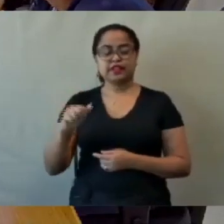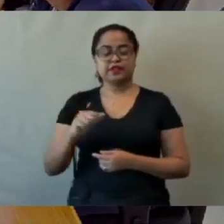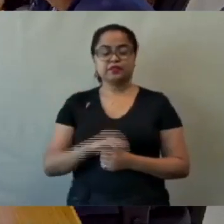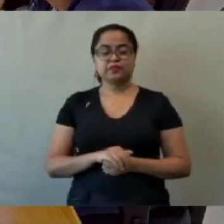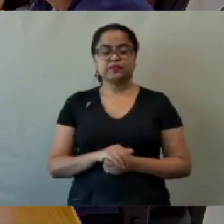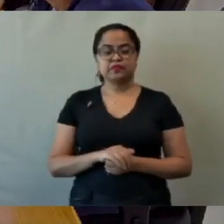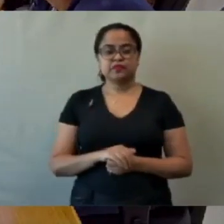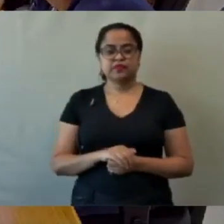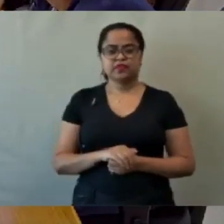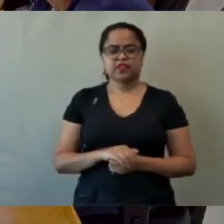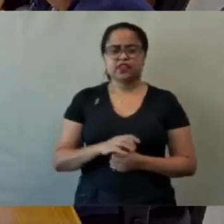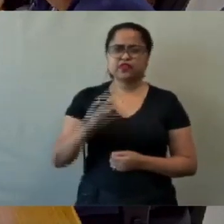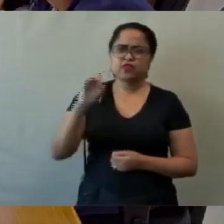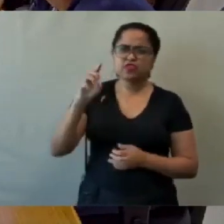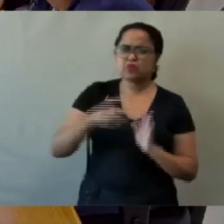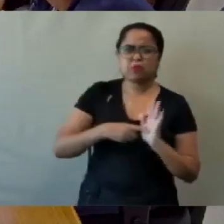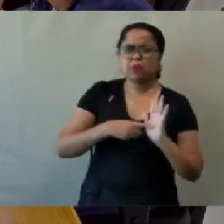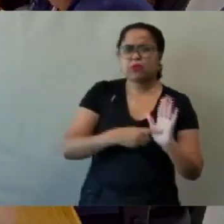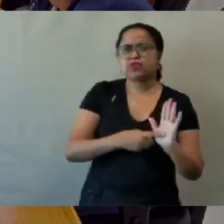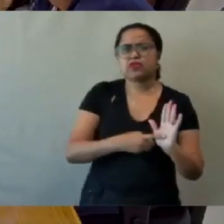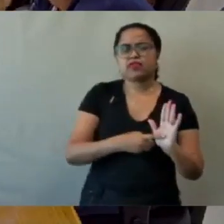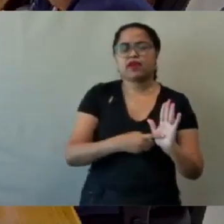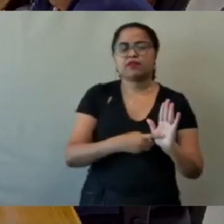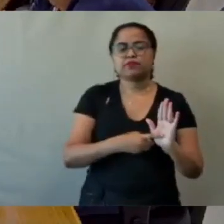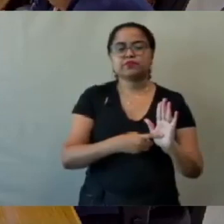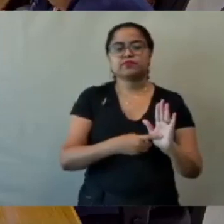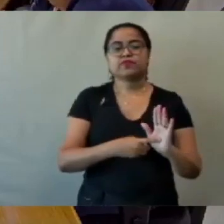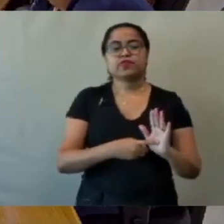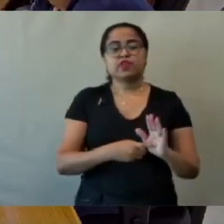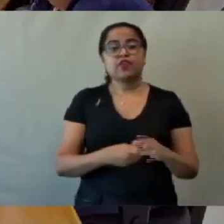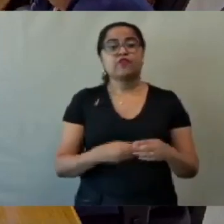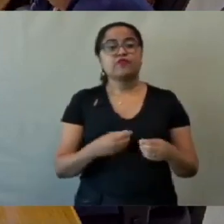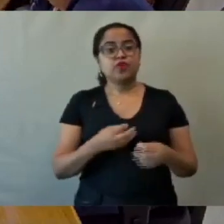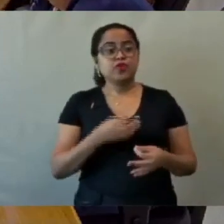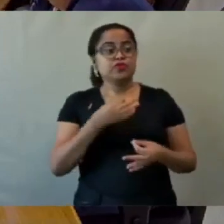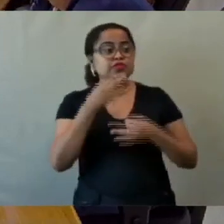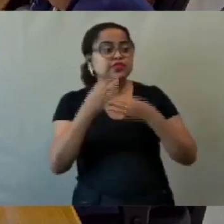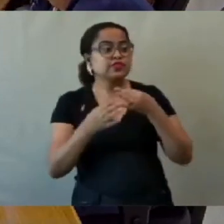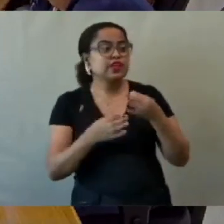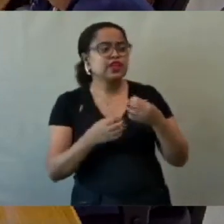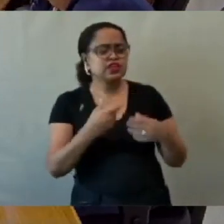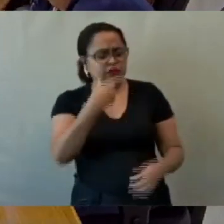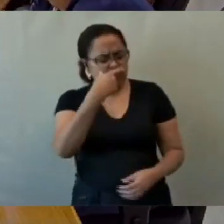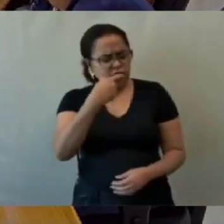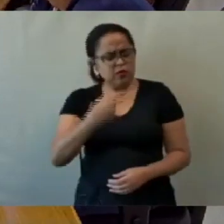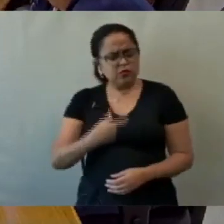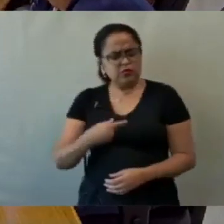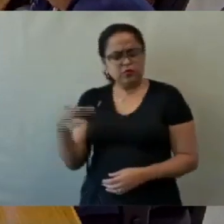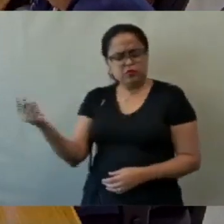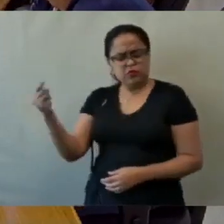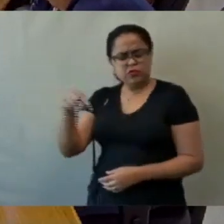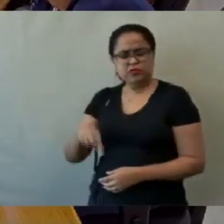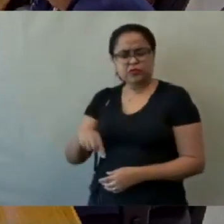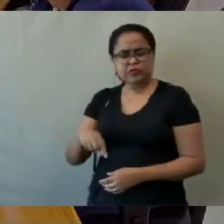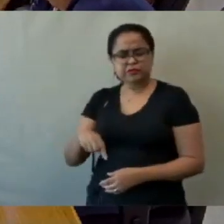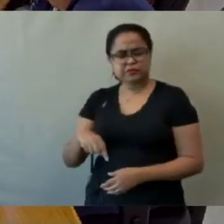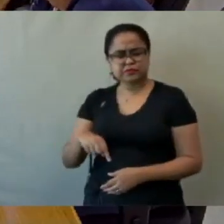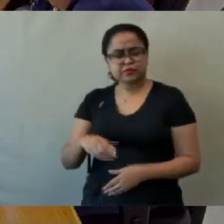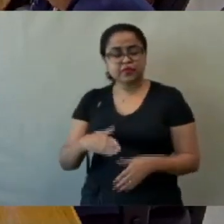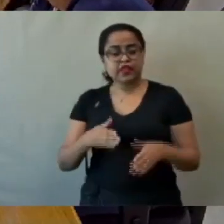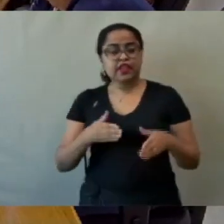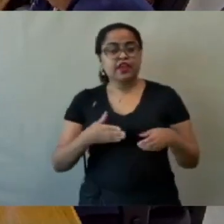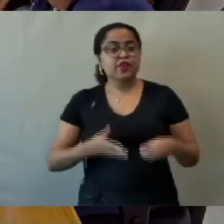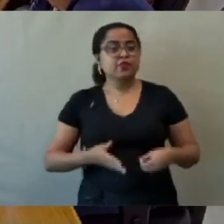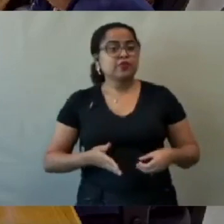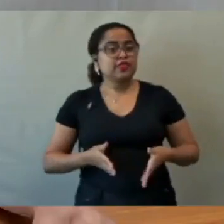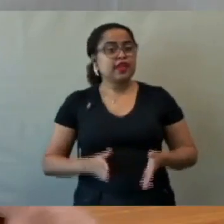não vou só me apresentar, como vou dizer a vocês quem eu sou, de onde eu vim. Eu nasci no interior, não sou de